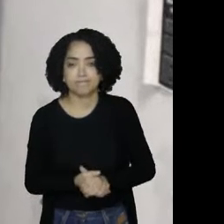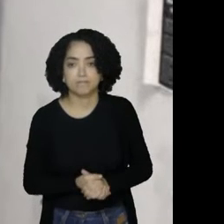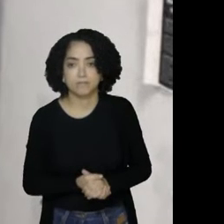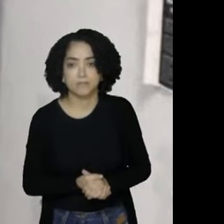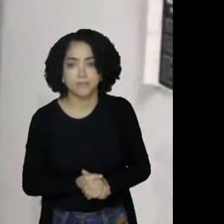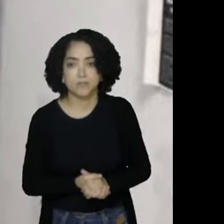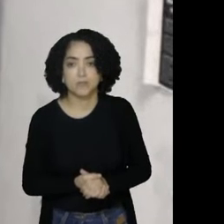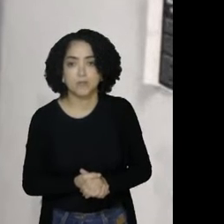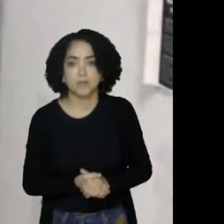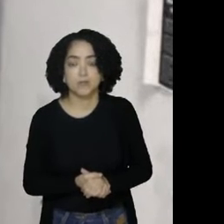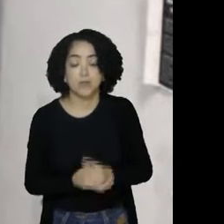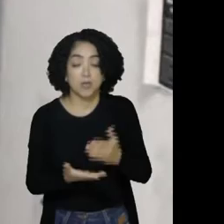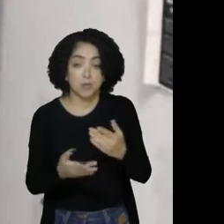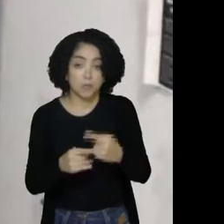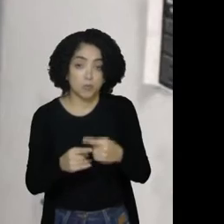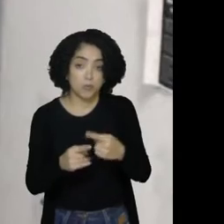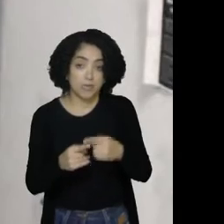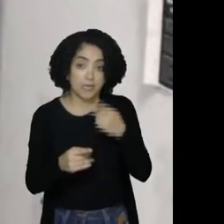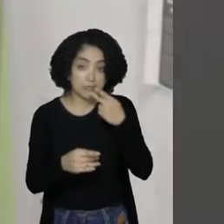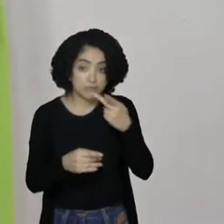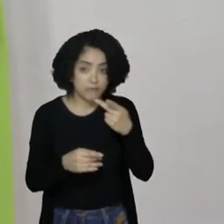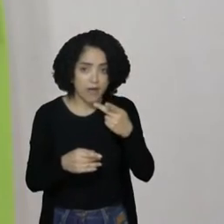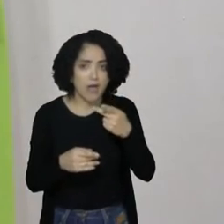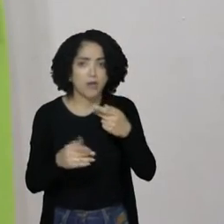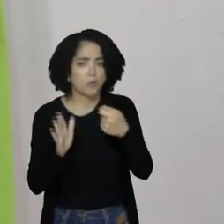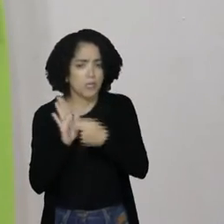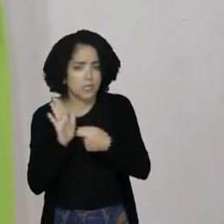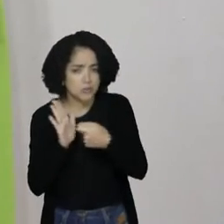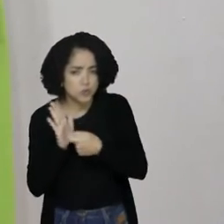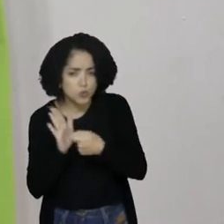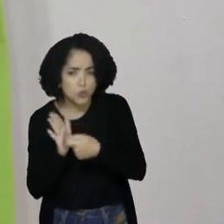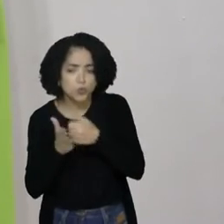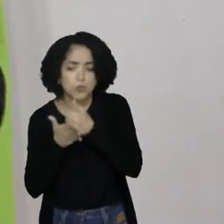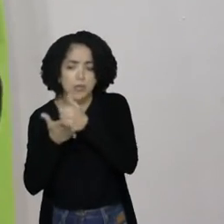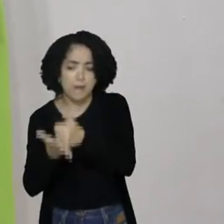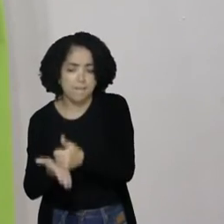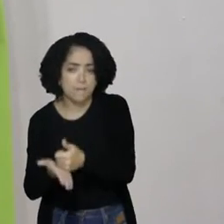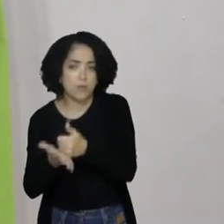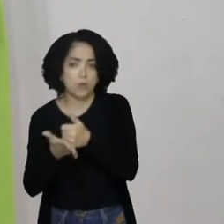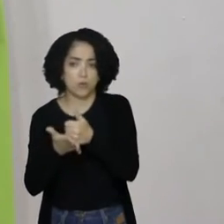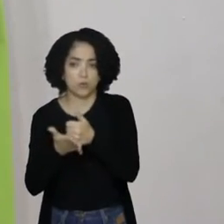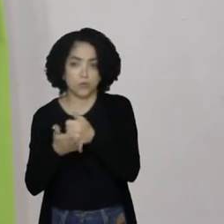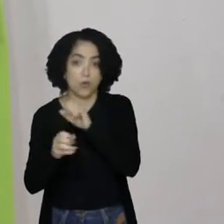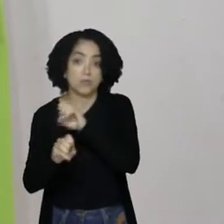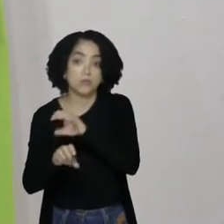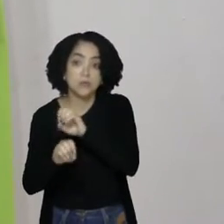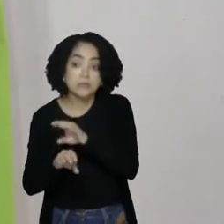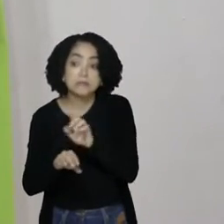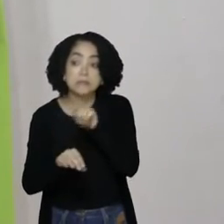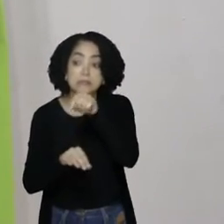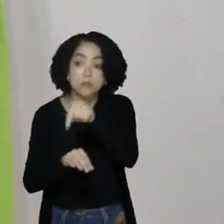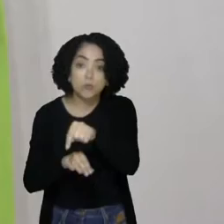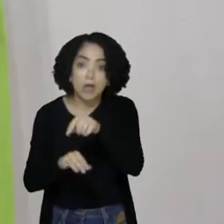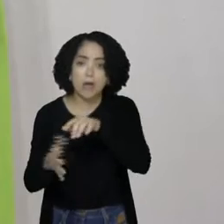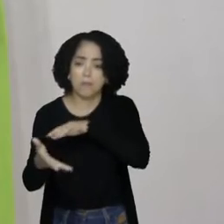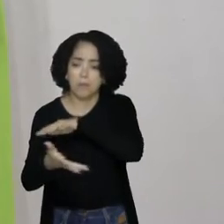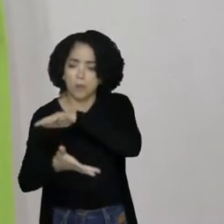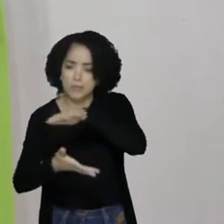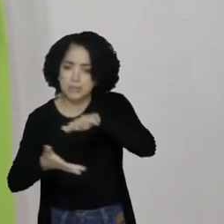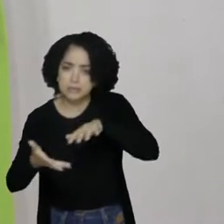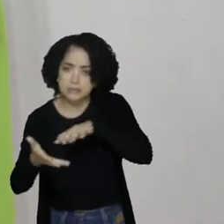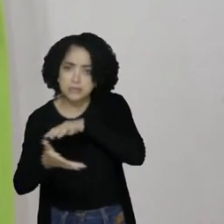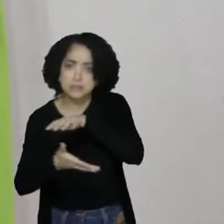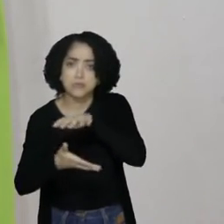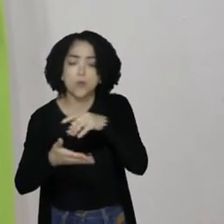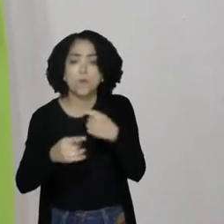Porque eles dizem lutar pela educação. Eles dizem que estão lá, que eles estão fazendo essa mobilização,